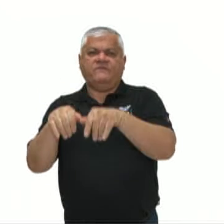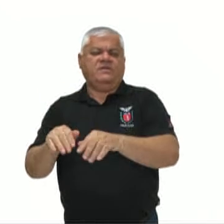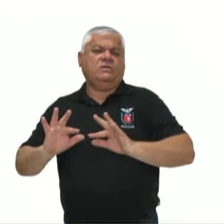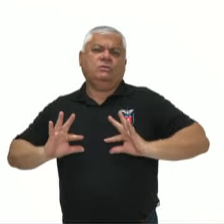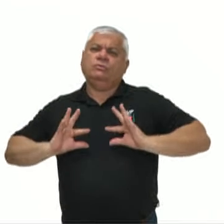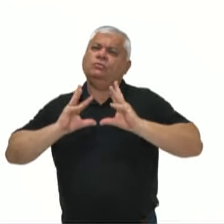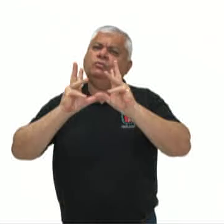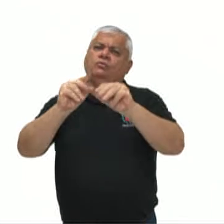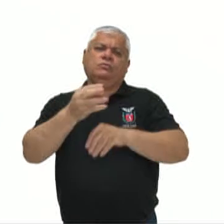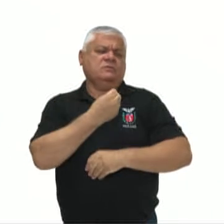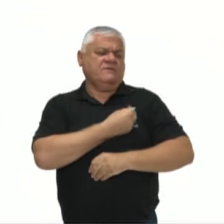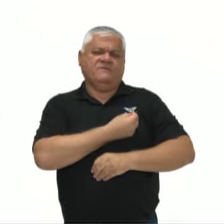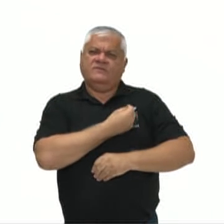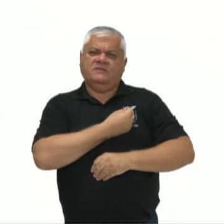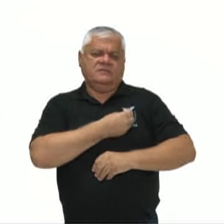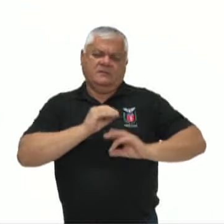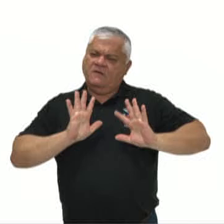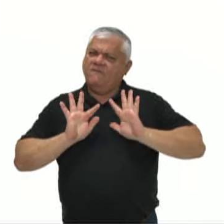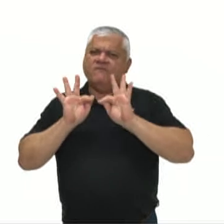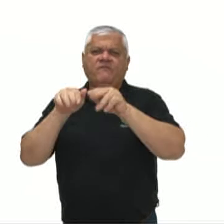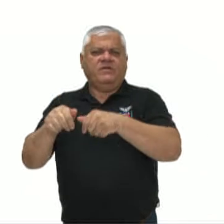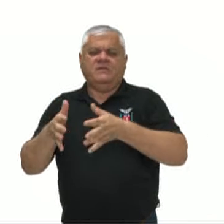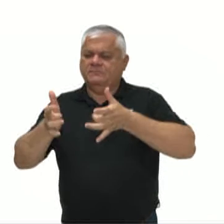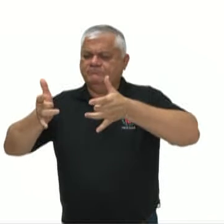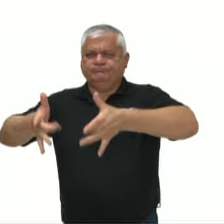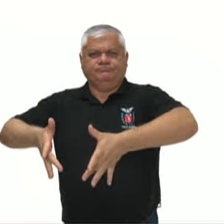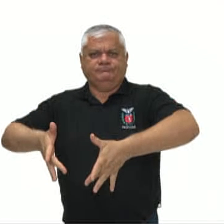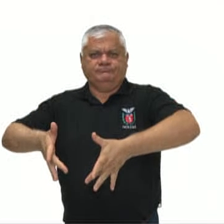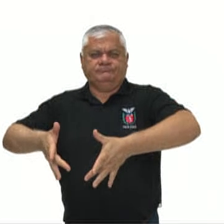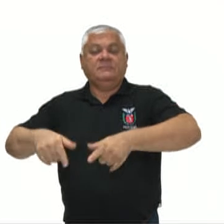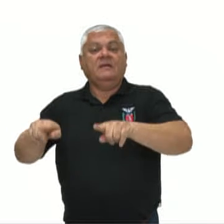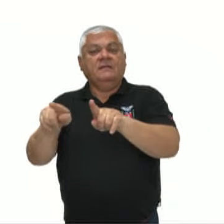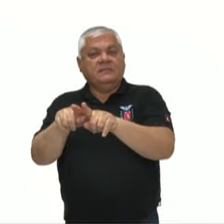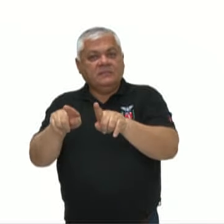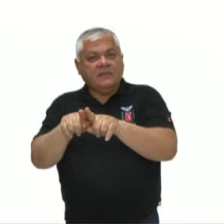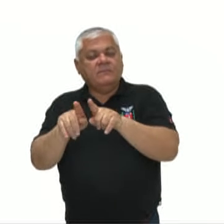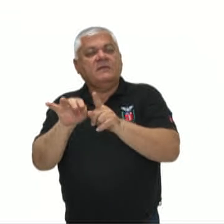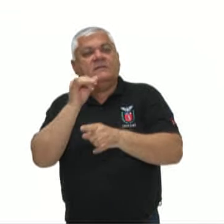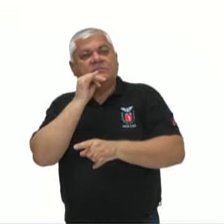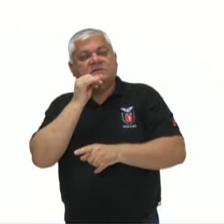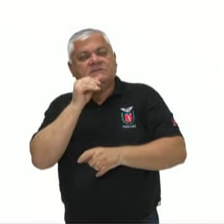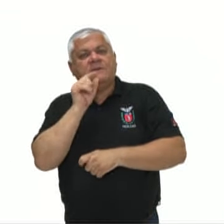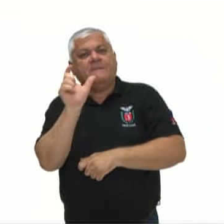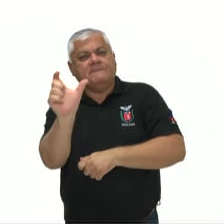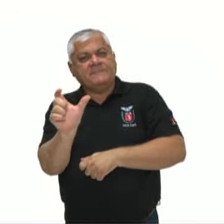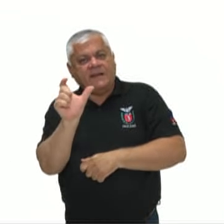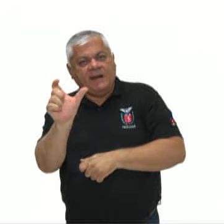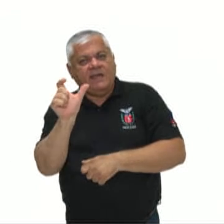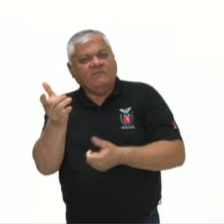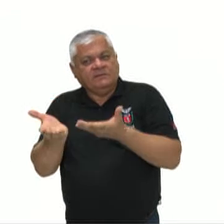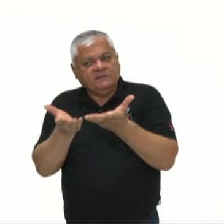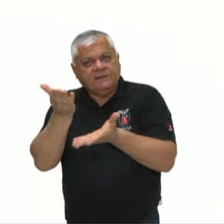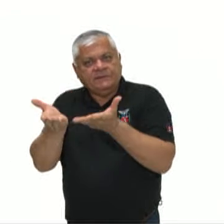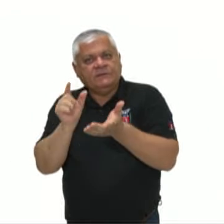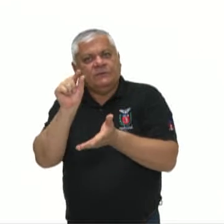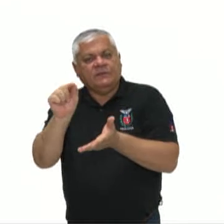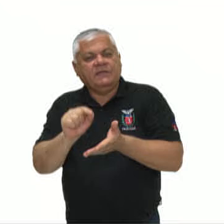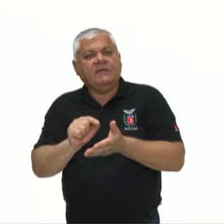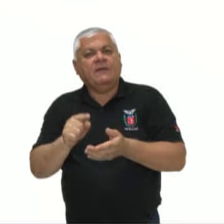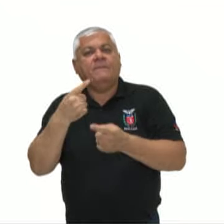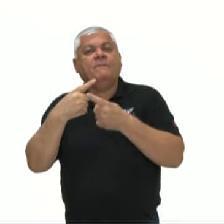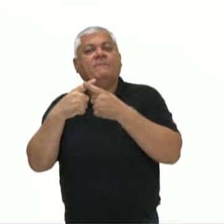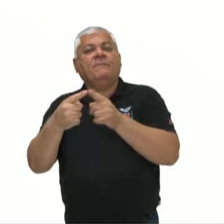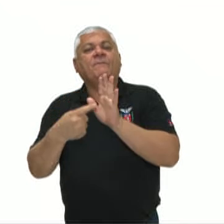de vida. Cabe ressaltar também a crueza do tratamento dado à morte, representada pela imagem